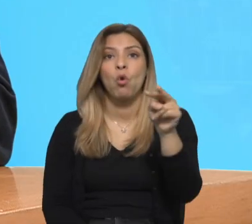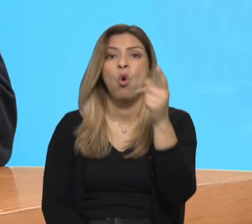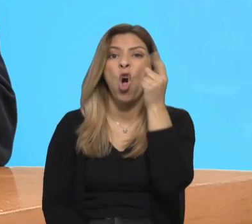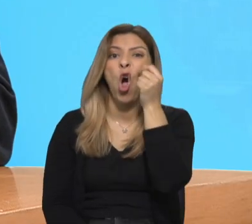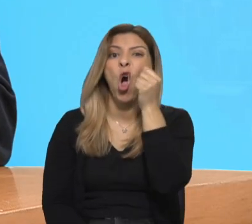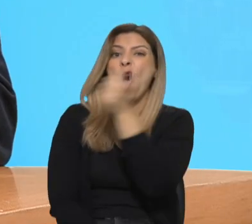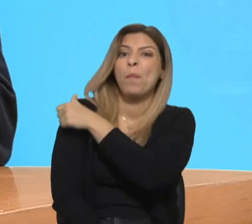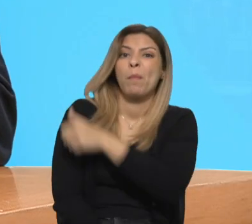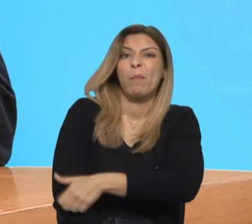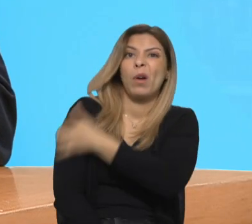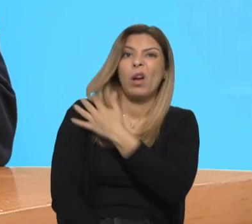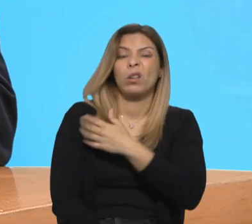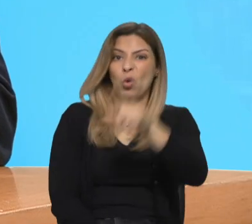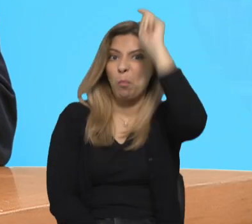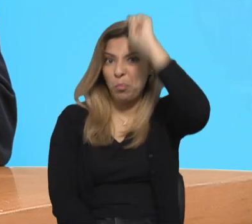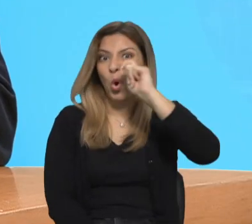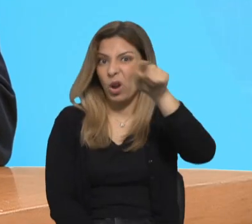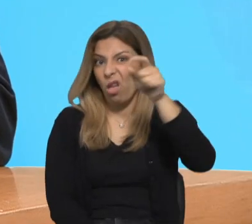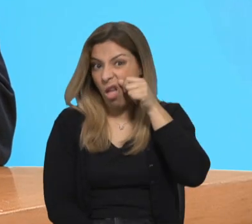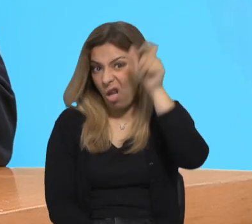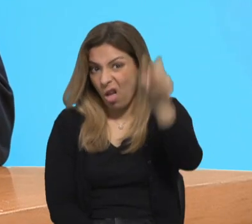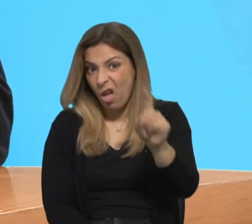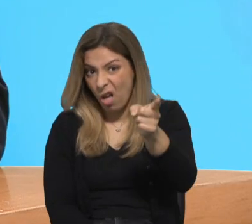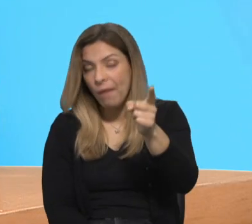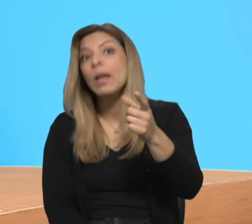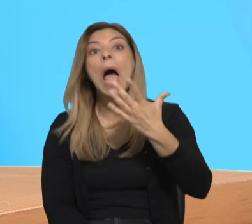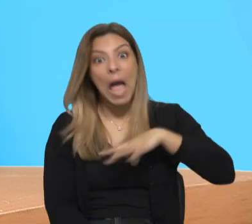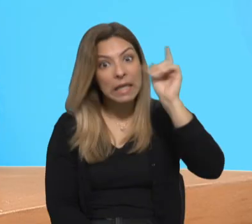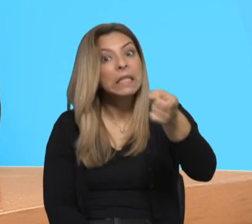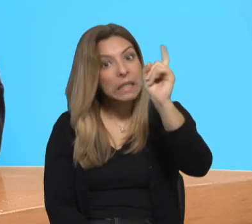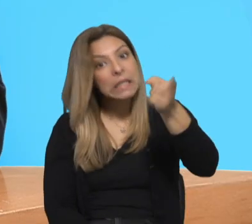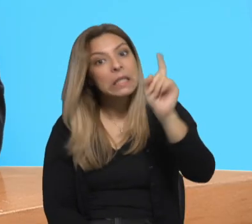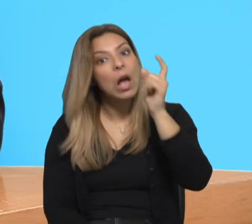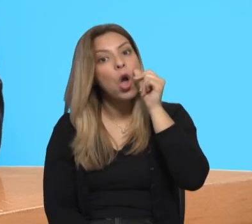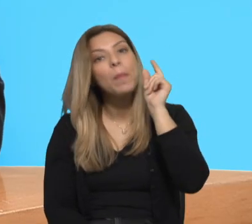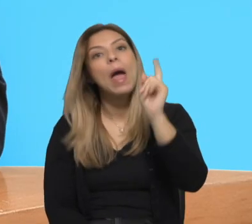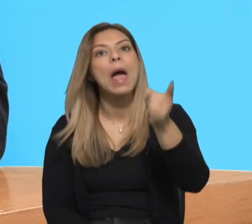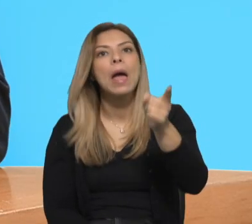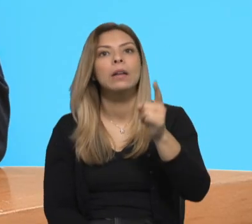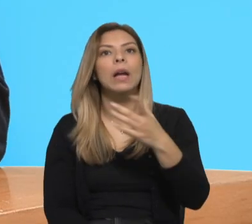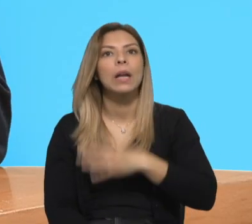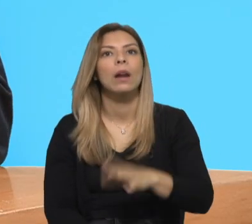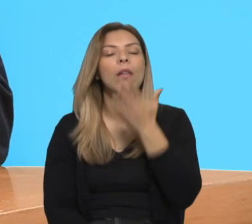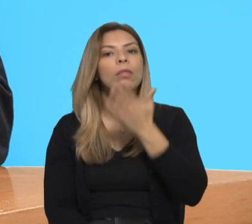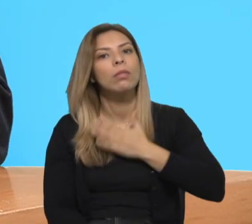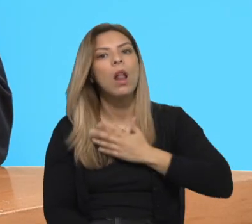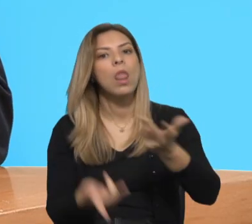um boné na cabeça, deve ser ele, aquele que tu queres. É ele mesmo. Este homem é que nos vai trazer a